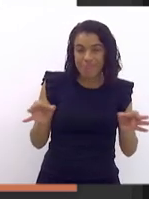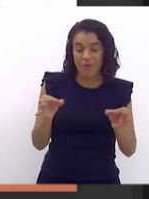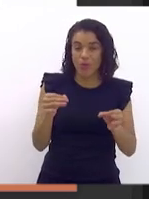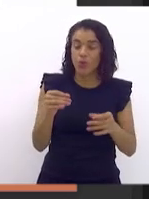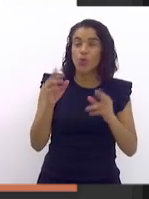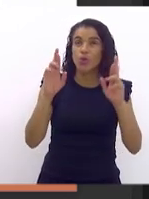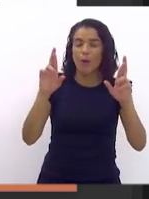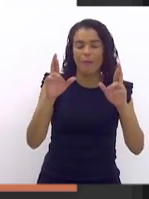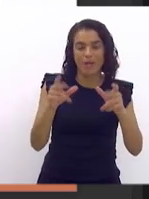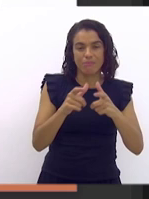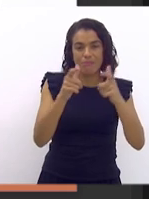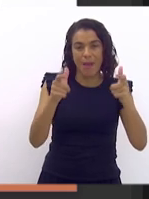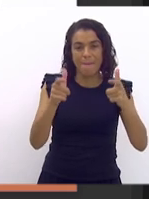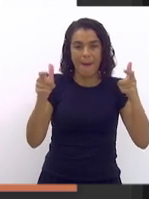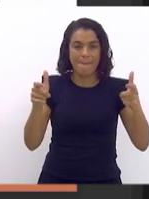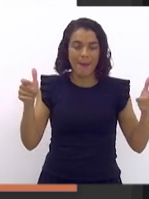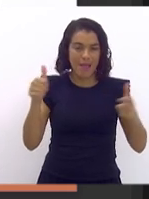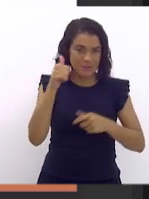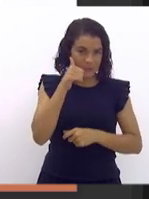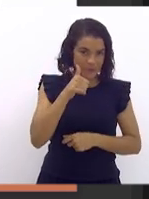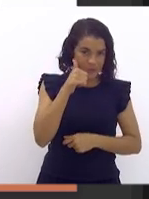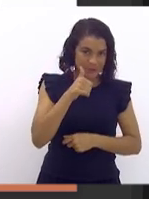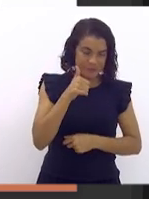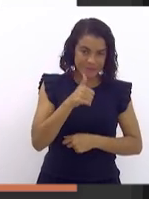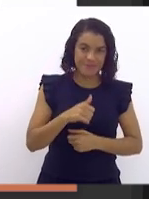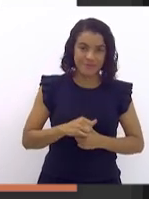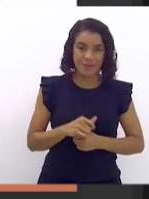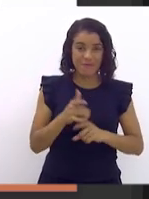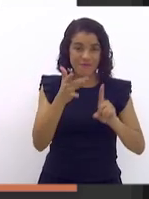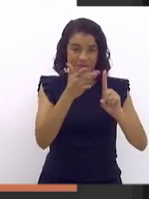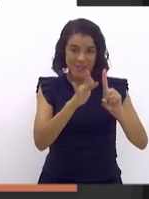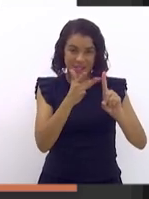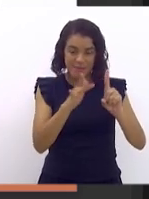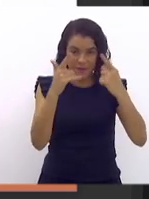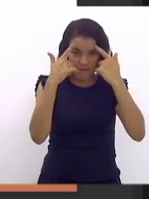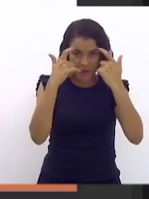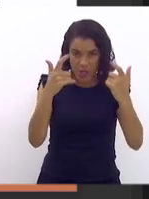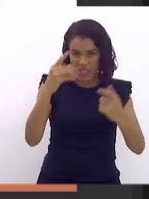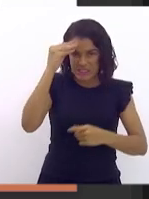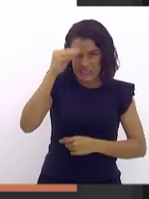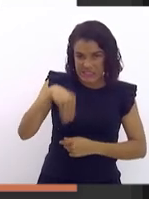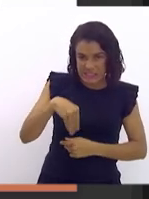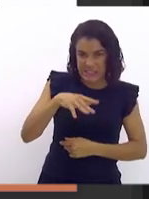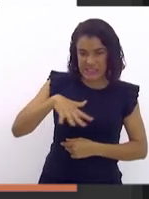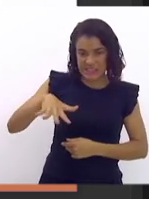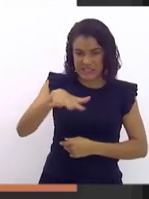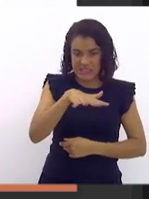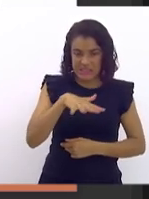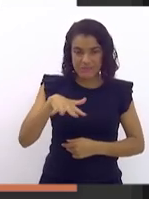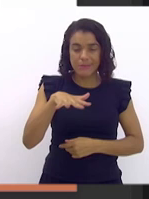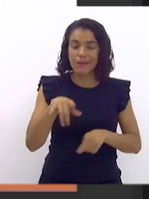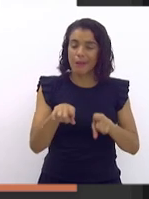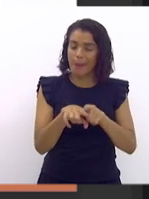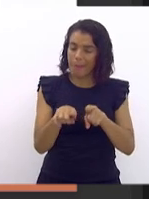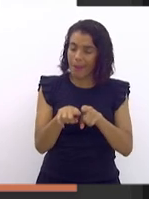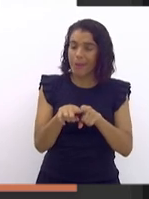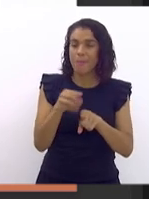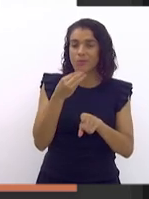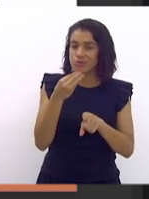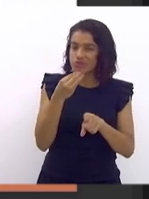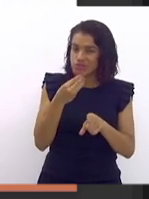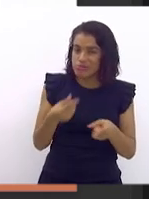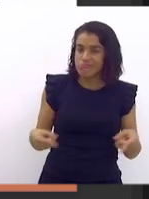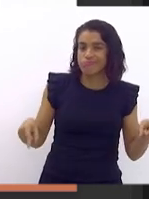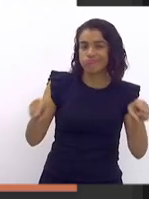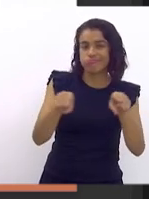mulheres aumente, não diminua, não que elas, por serem vítimas de violência, desistam de estar naqueles espaços que também deveriam ser delas,